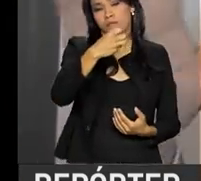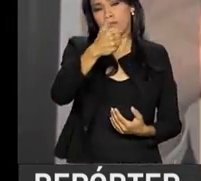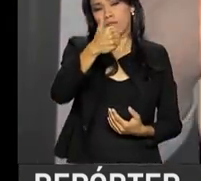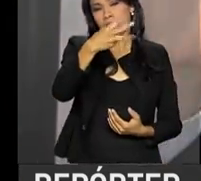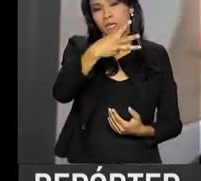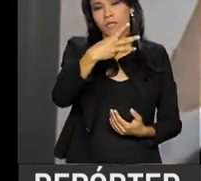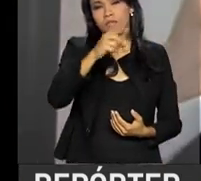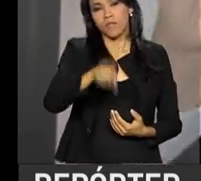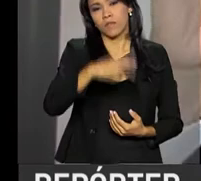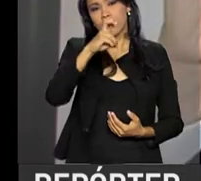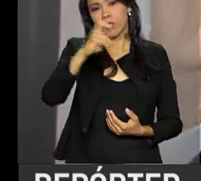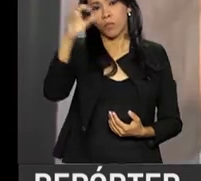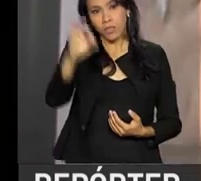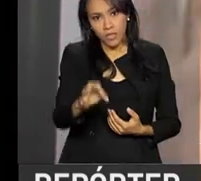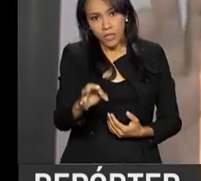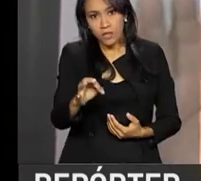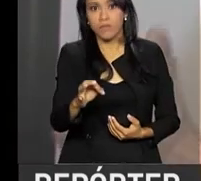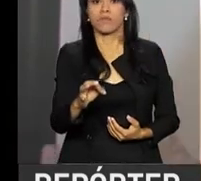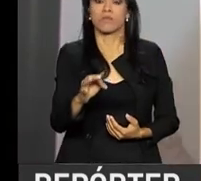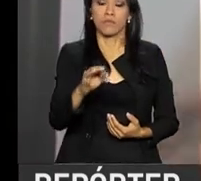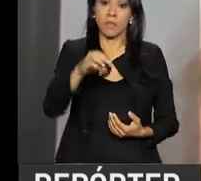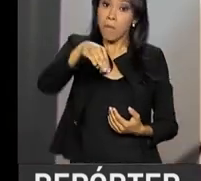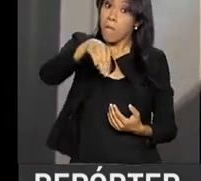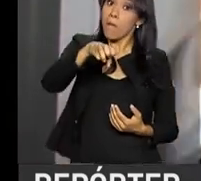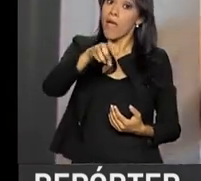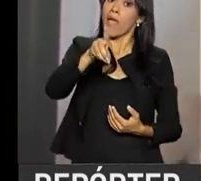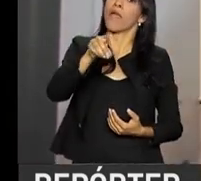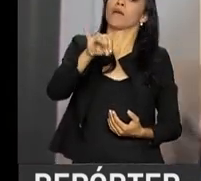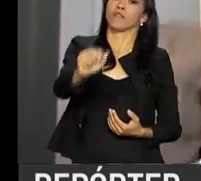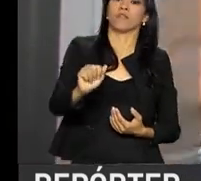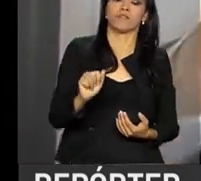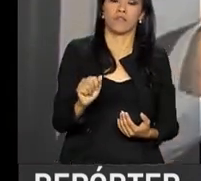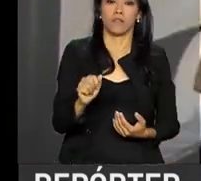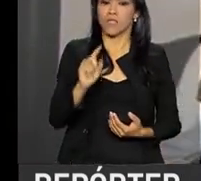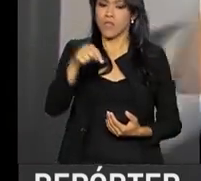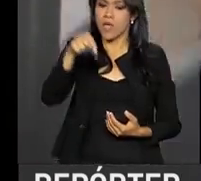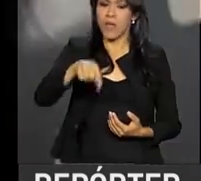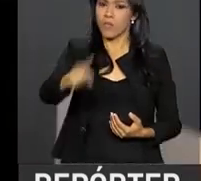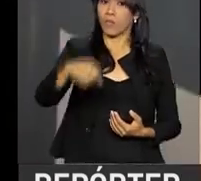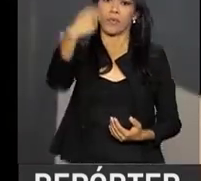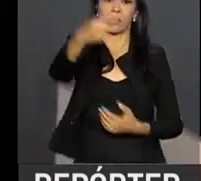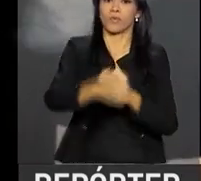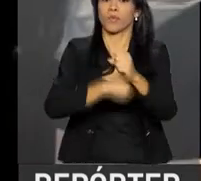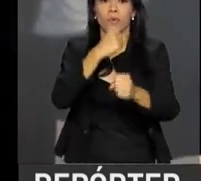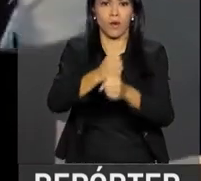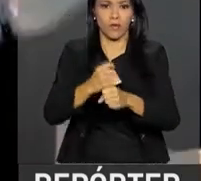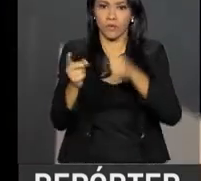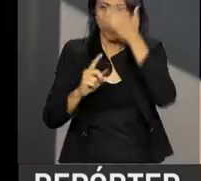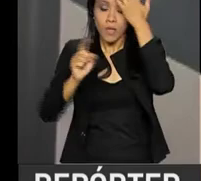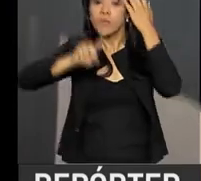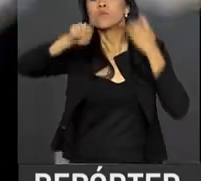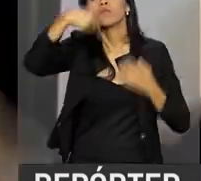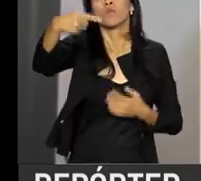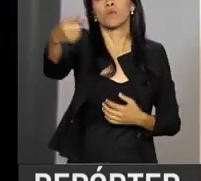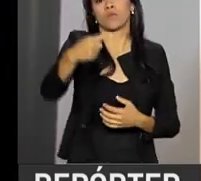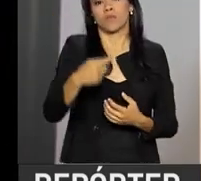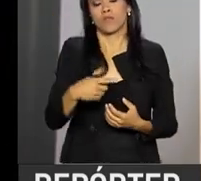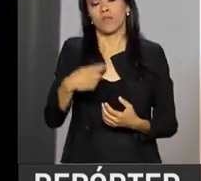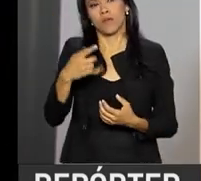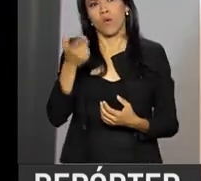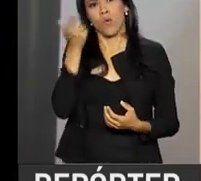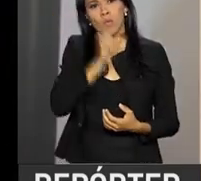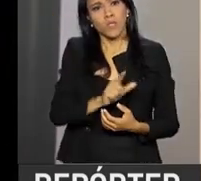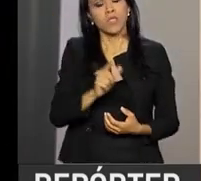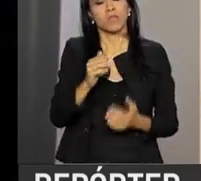média crescimento potencial é mais novo e isso não é para o próximo ano é que os anos seguintes e podendo chegar até a